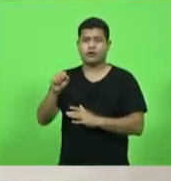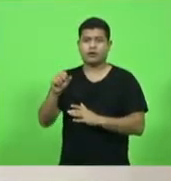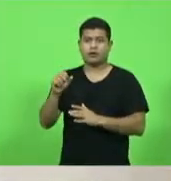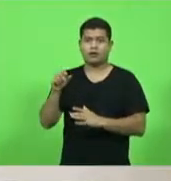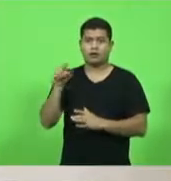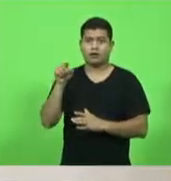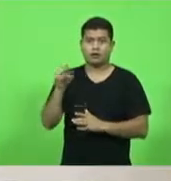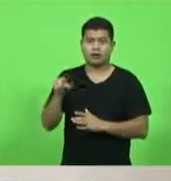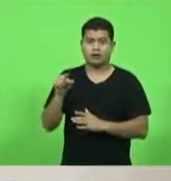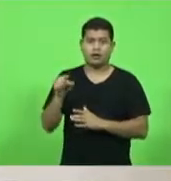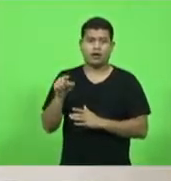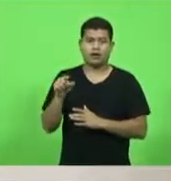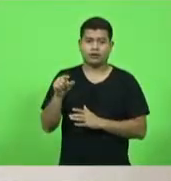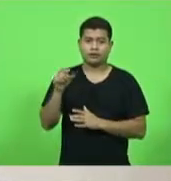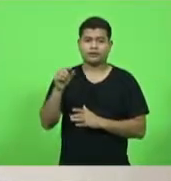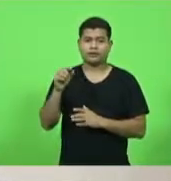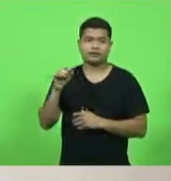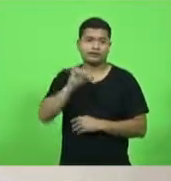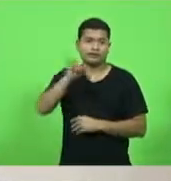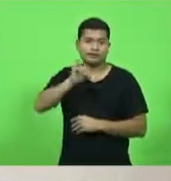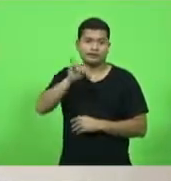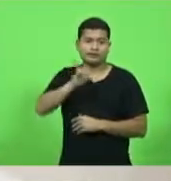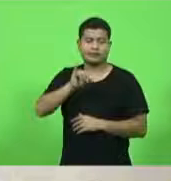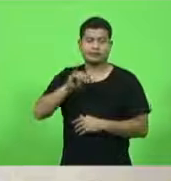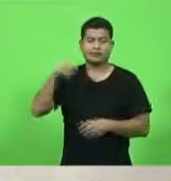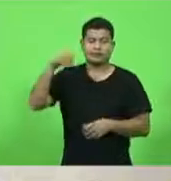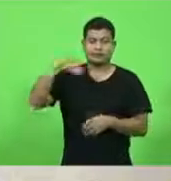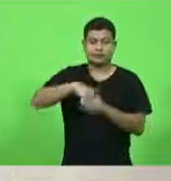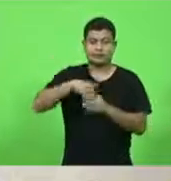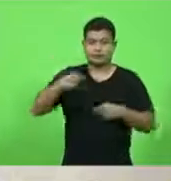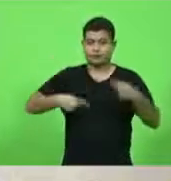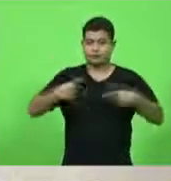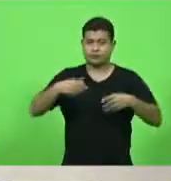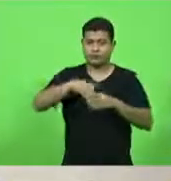em Itajaí. Discussão, votação, aprovado.